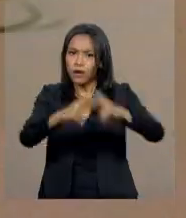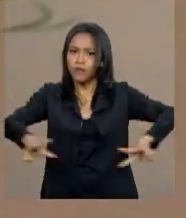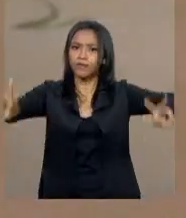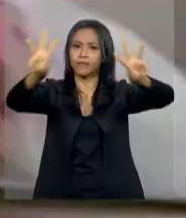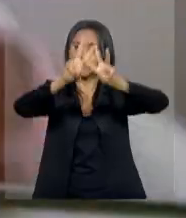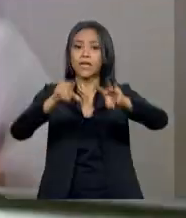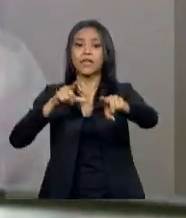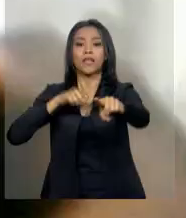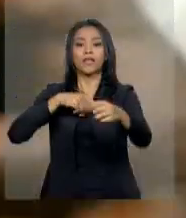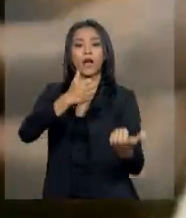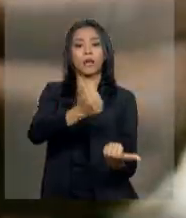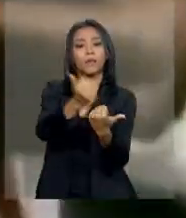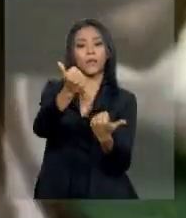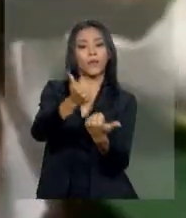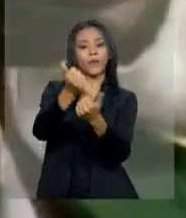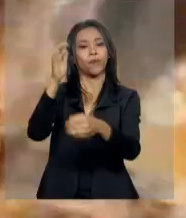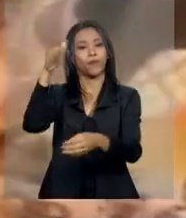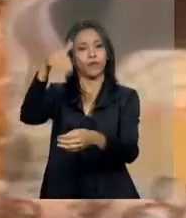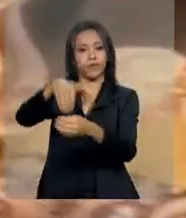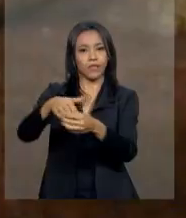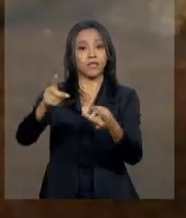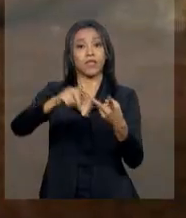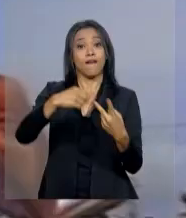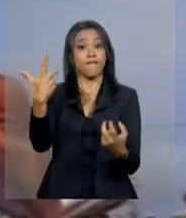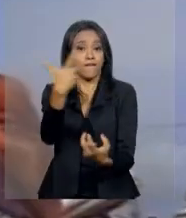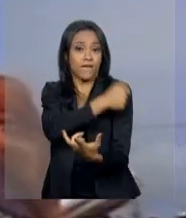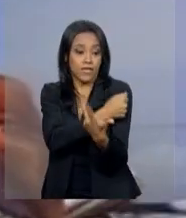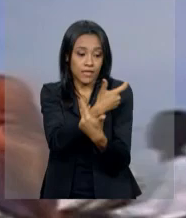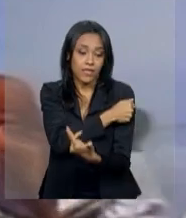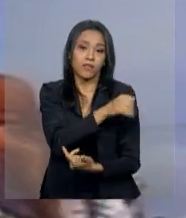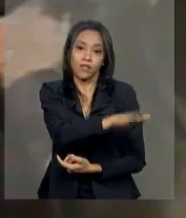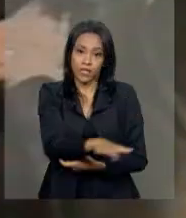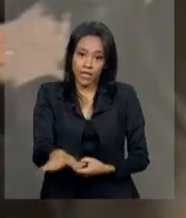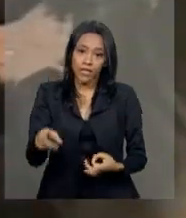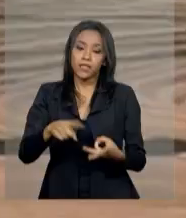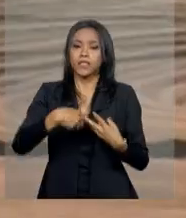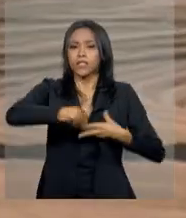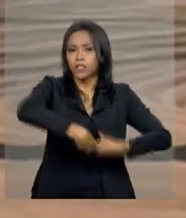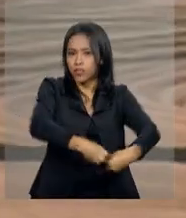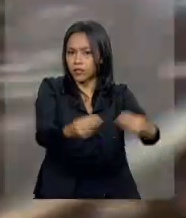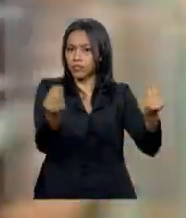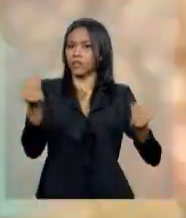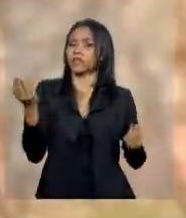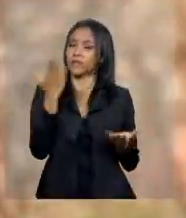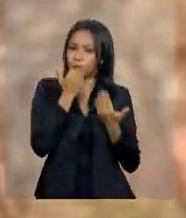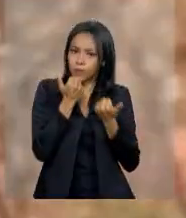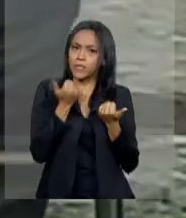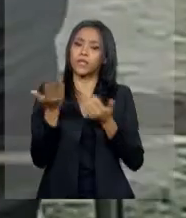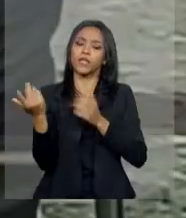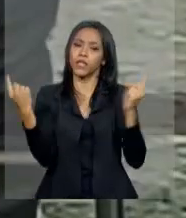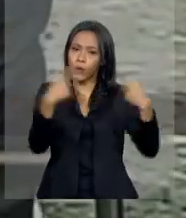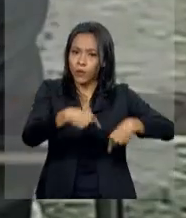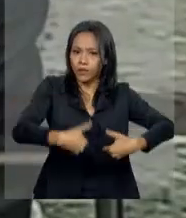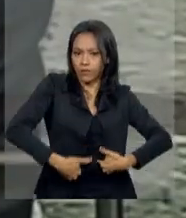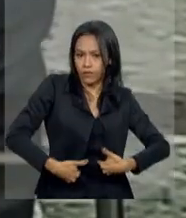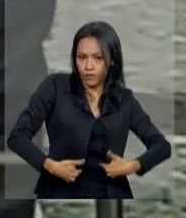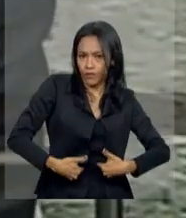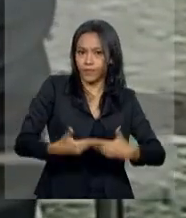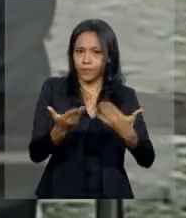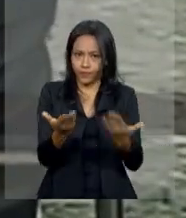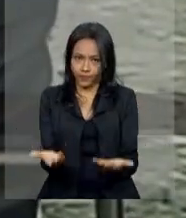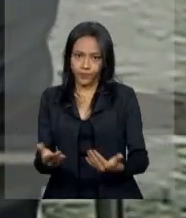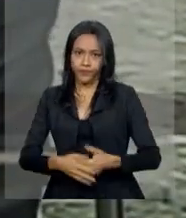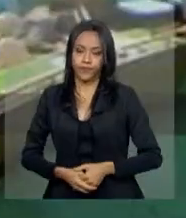em eleições, vacinação de crianças, distribuição de alimentos e combate à fome. A hungry man is